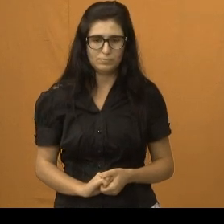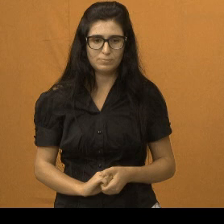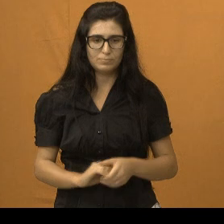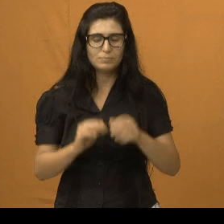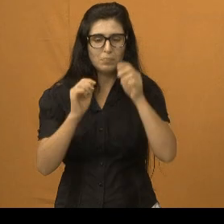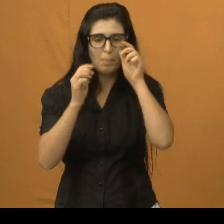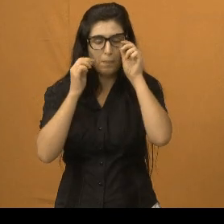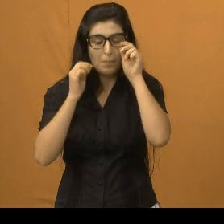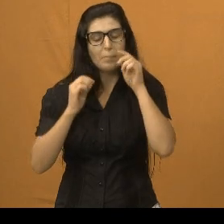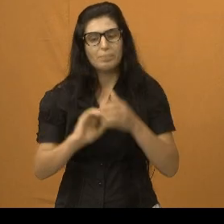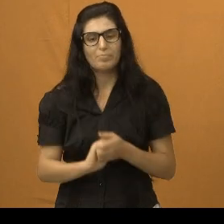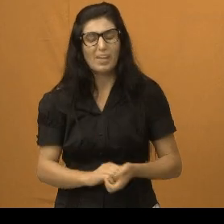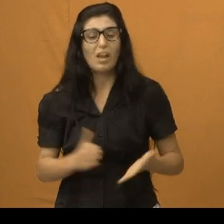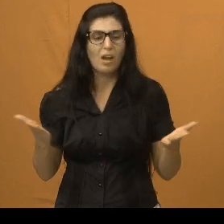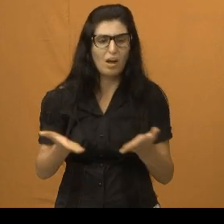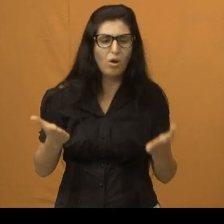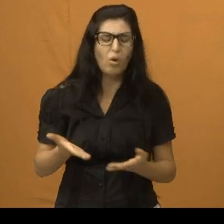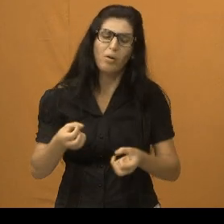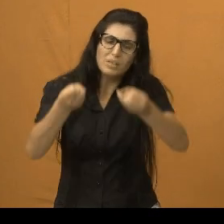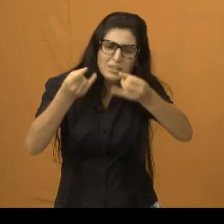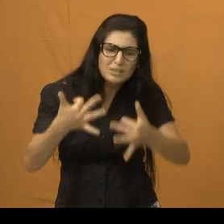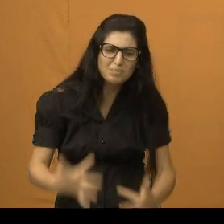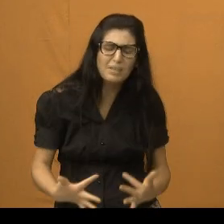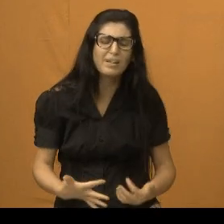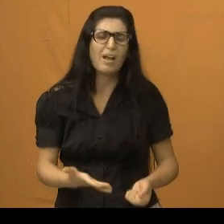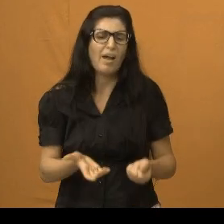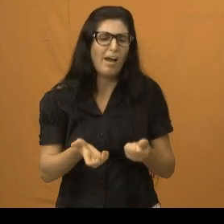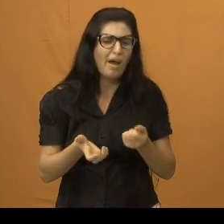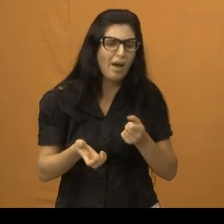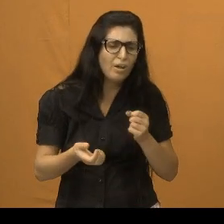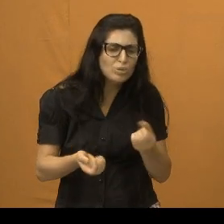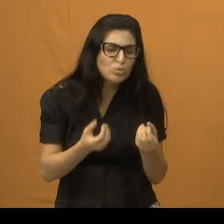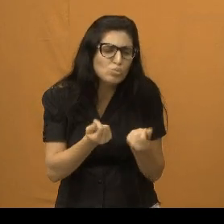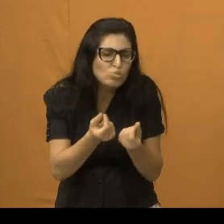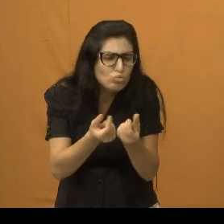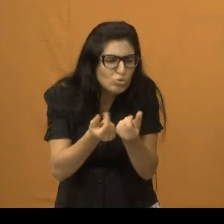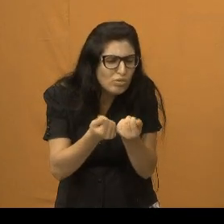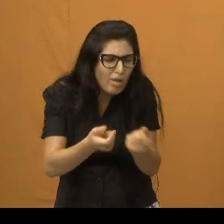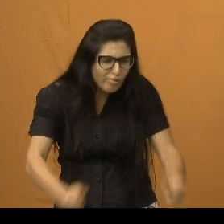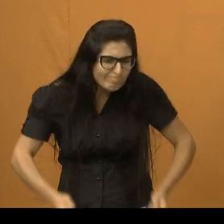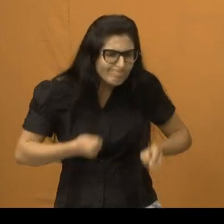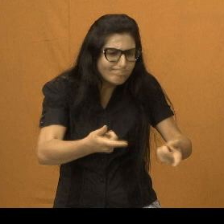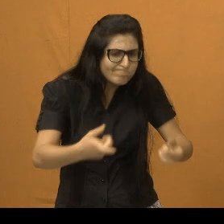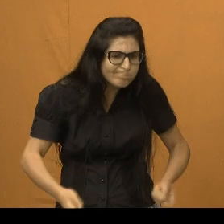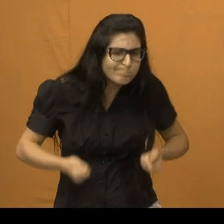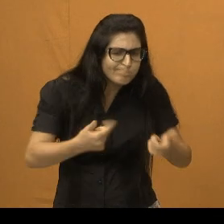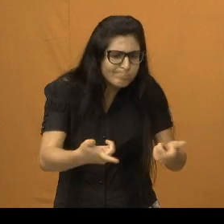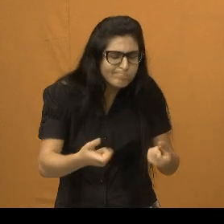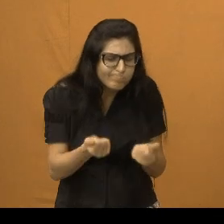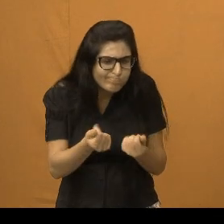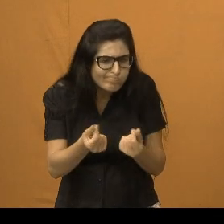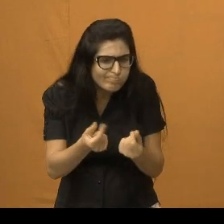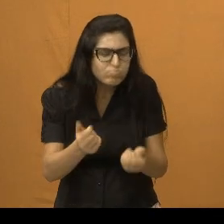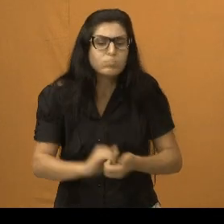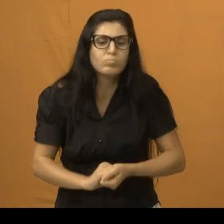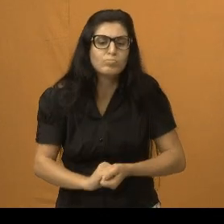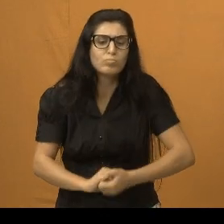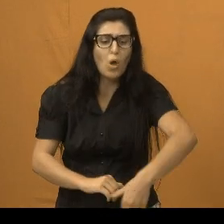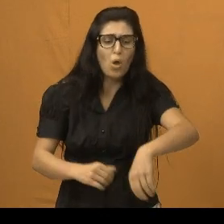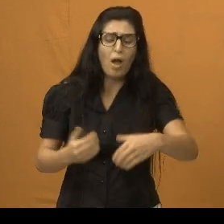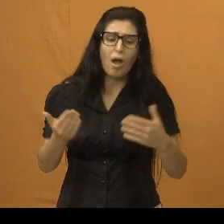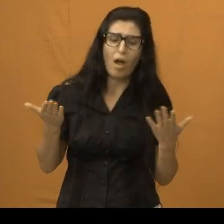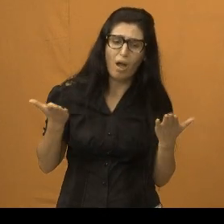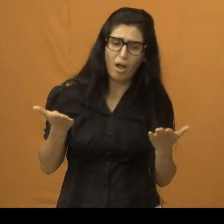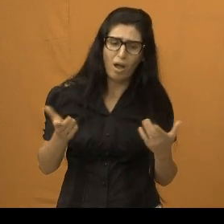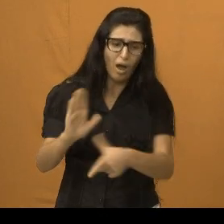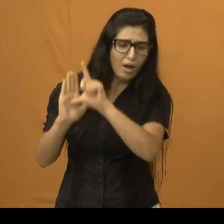Agora vamos falar as receitas por fontes de capital. No anterior, nós falamos a respeito das fontes de corrente, agora vamos